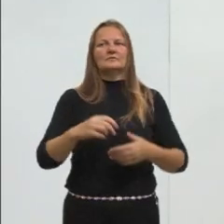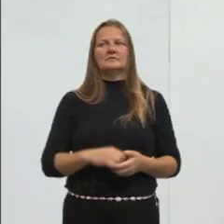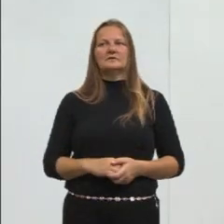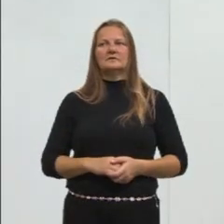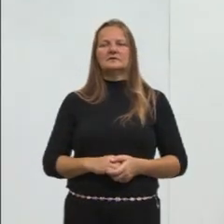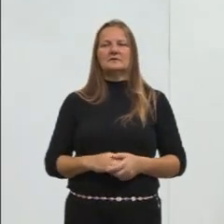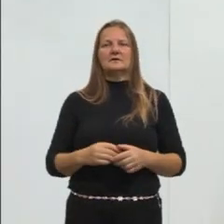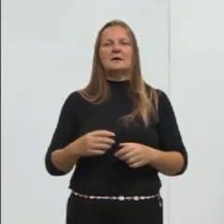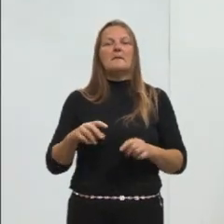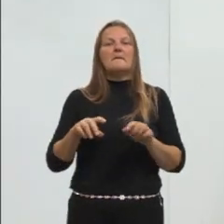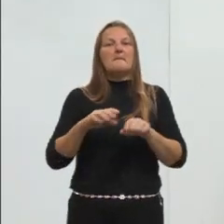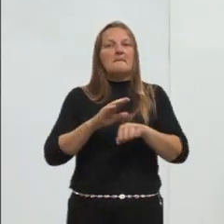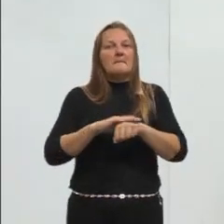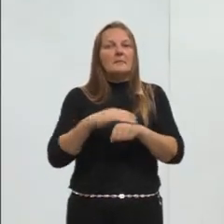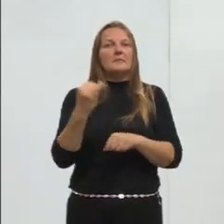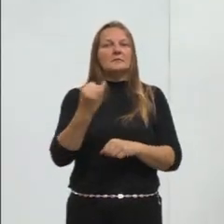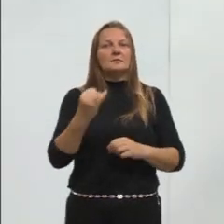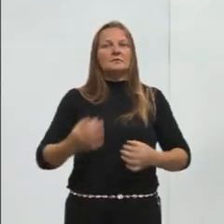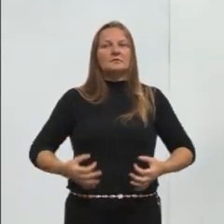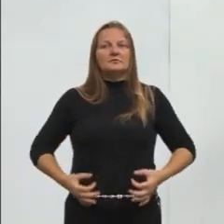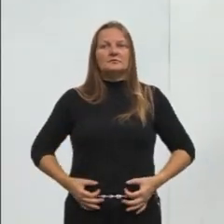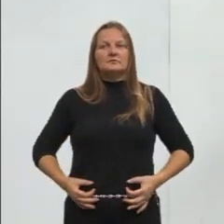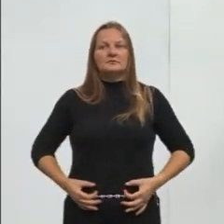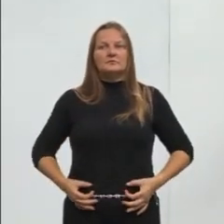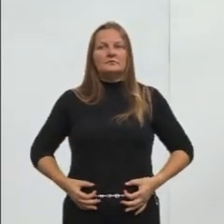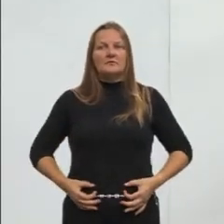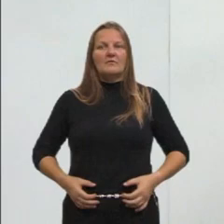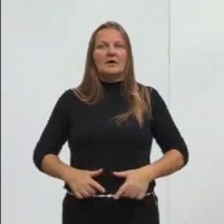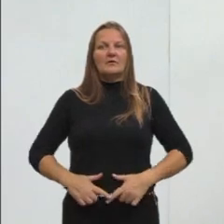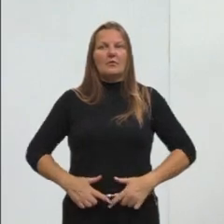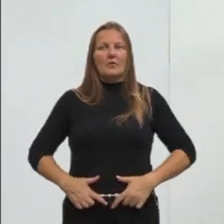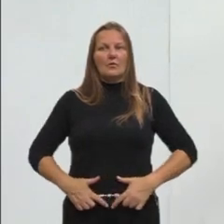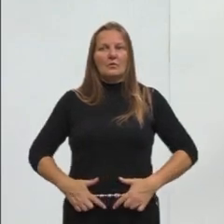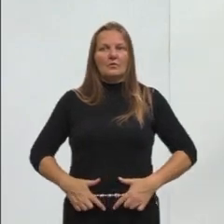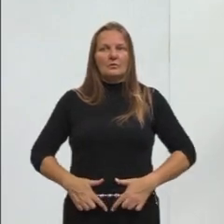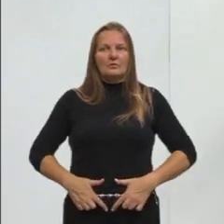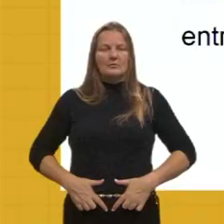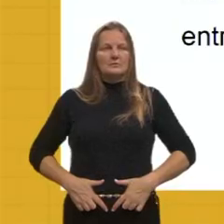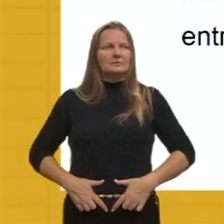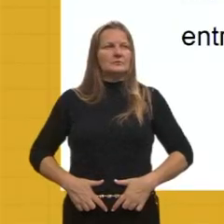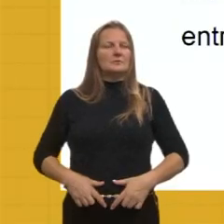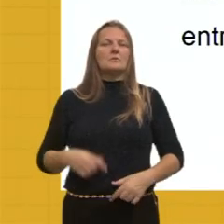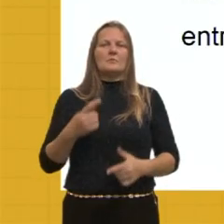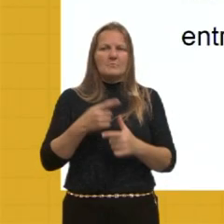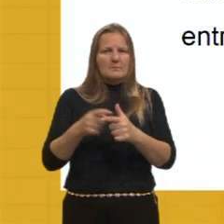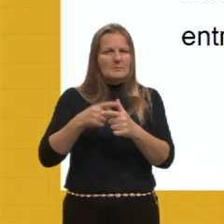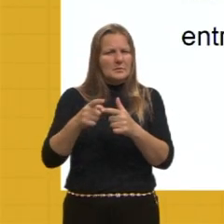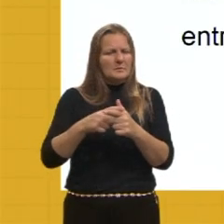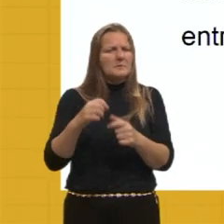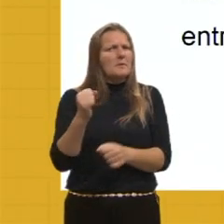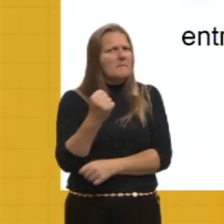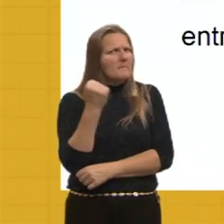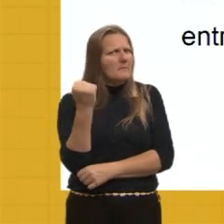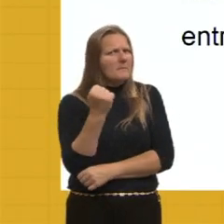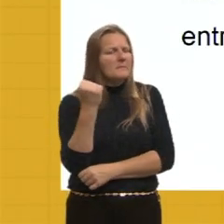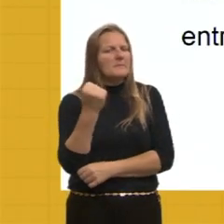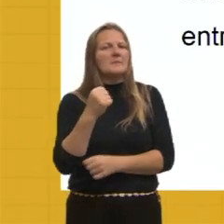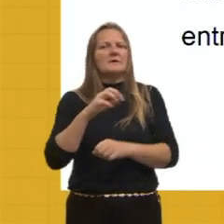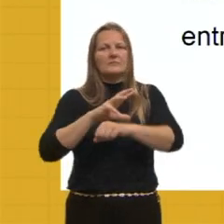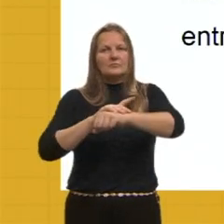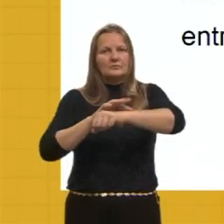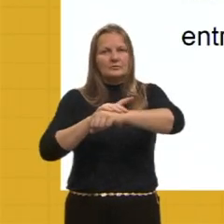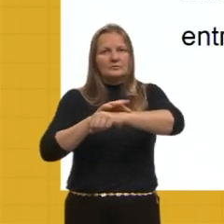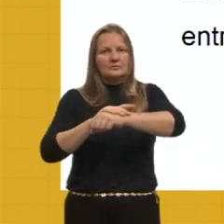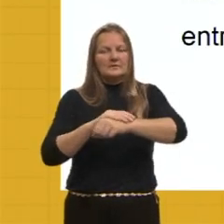reprodutório né porque bastante questão de ovário de útero de endometriose ele fica bastante ali no sistema